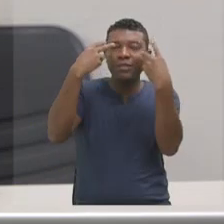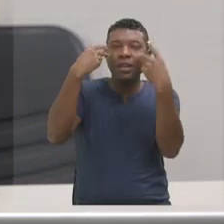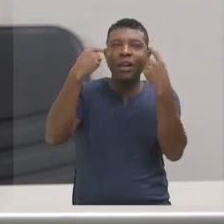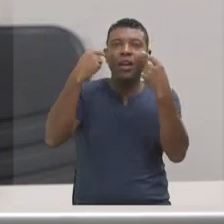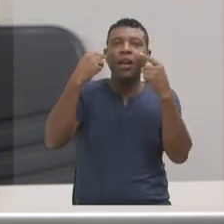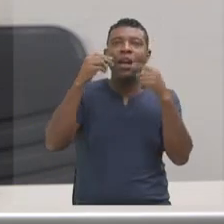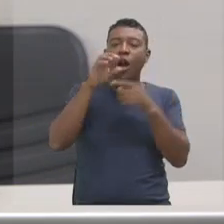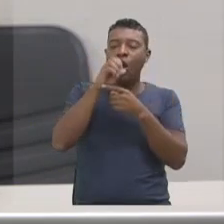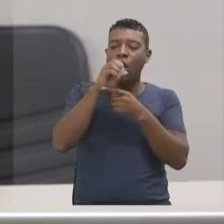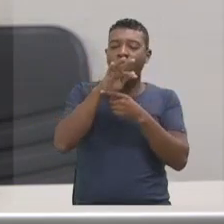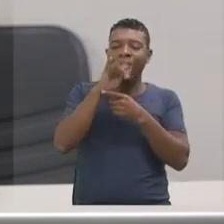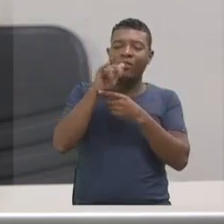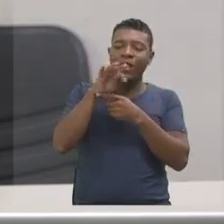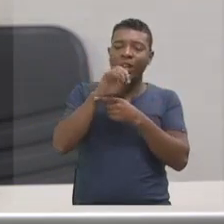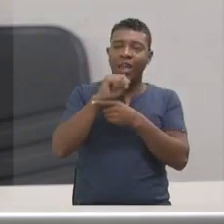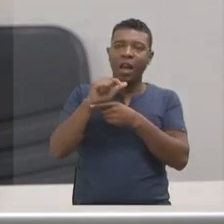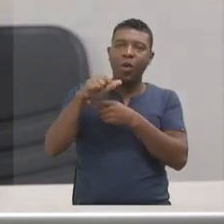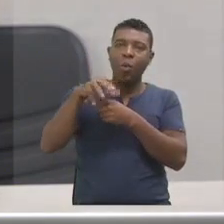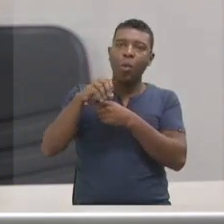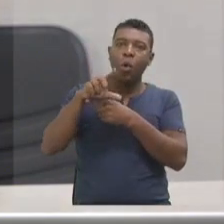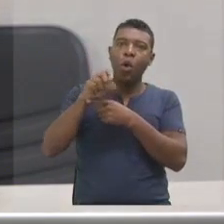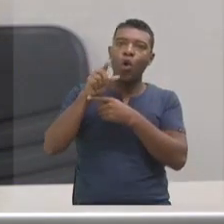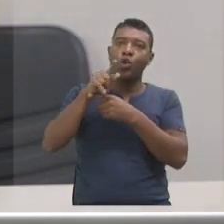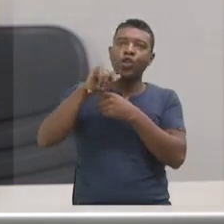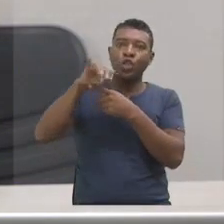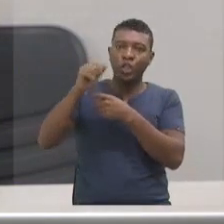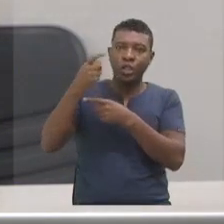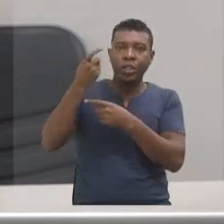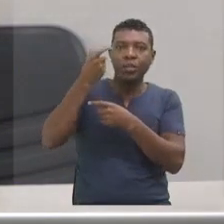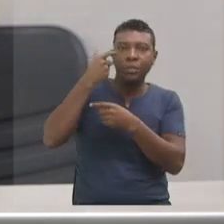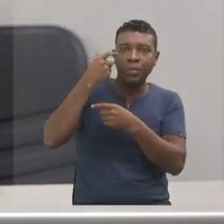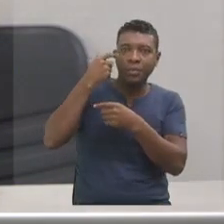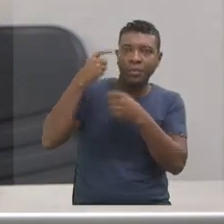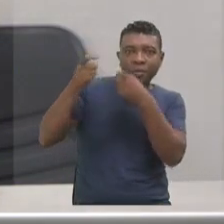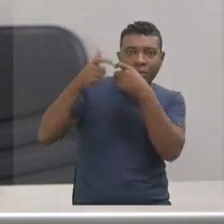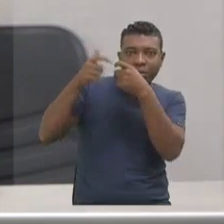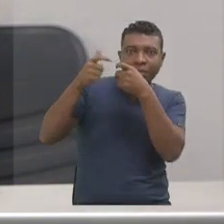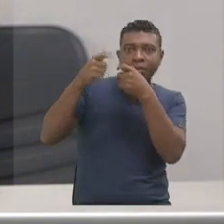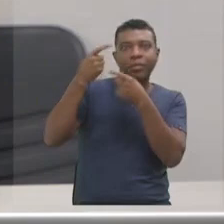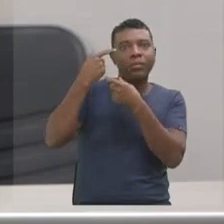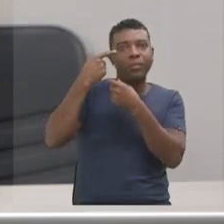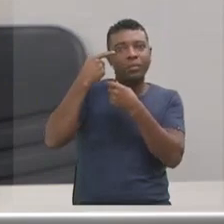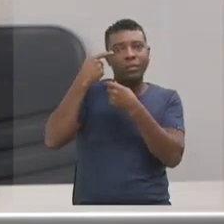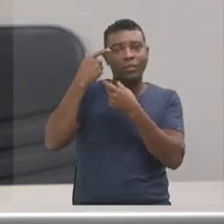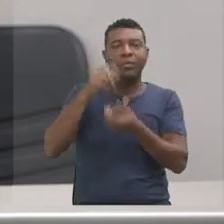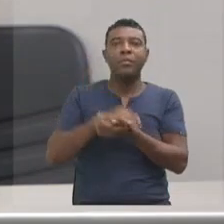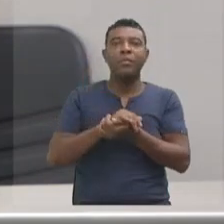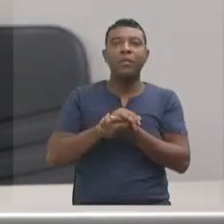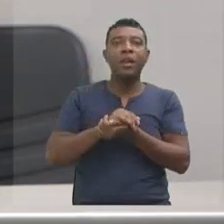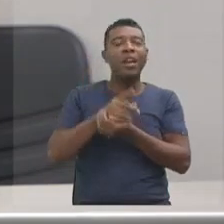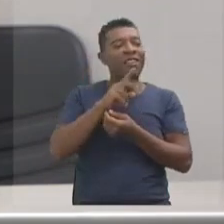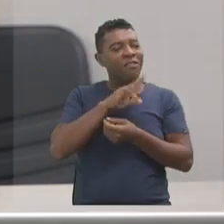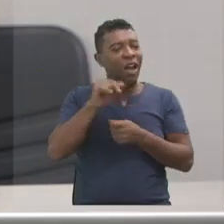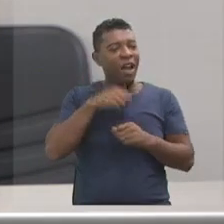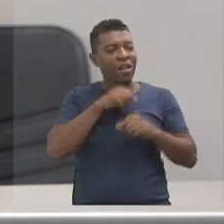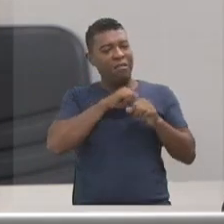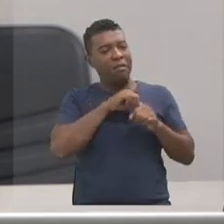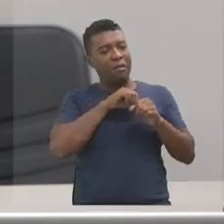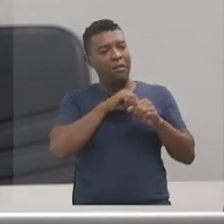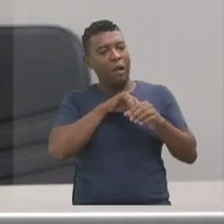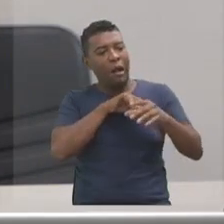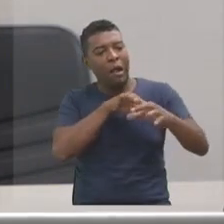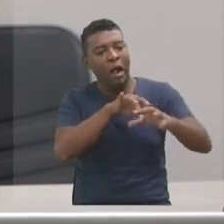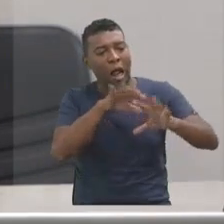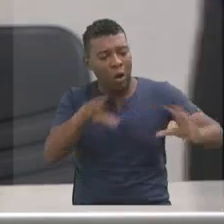cerca de 48 milhões de reais nós vamos sair da história de mutirão e vamos ter uma rede robusta organizada